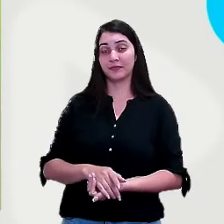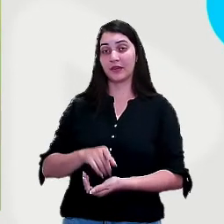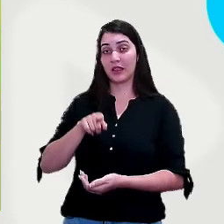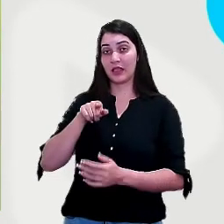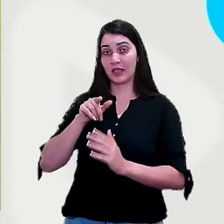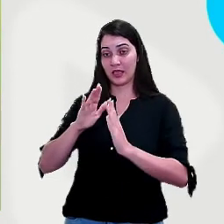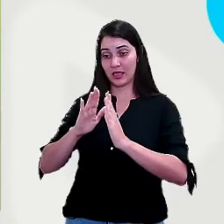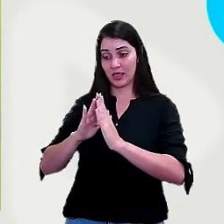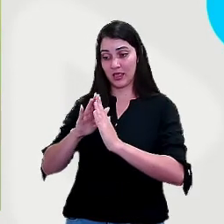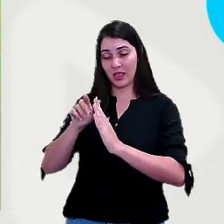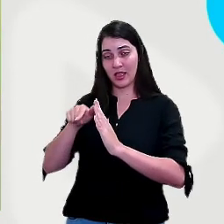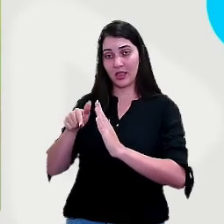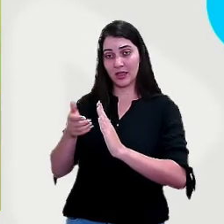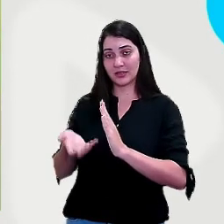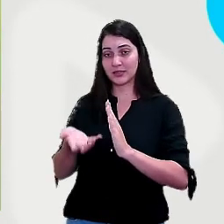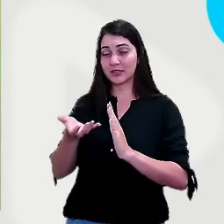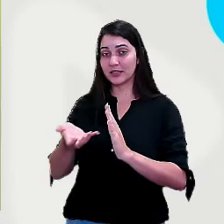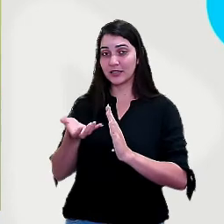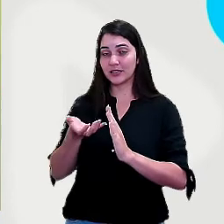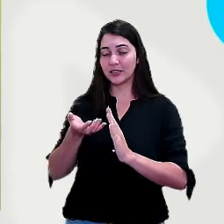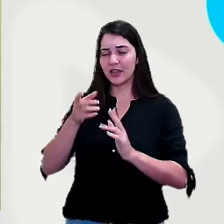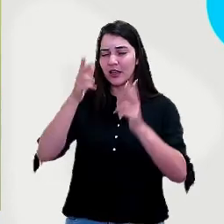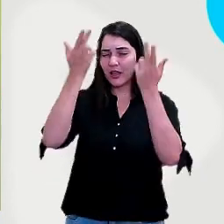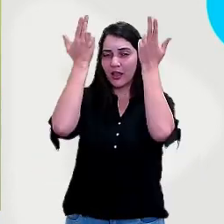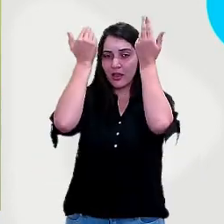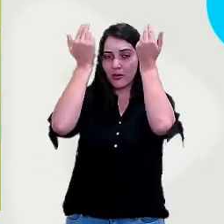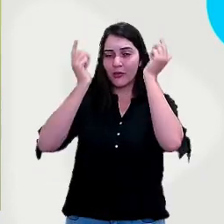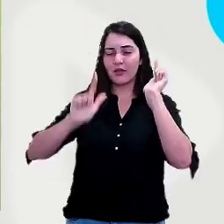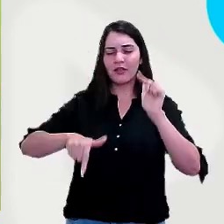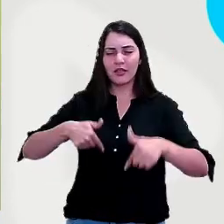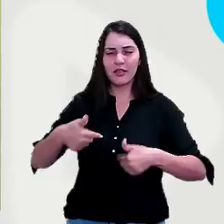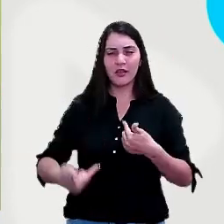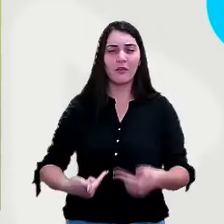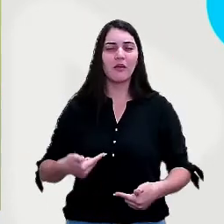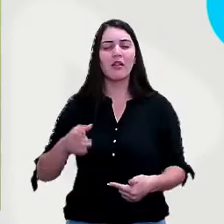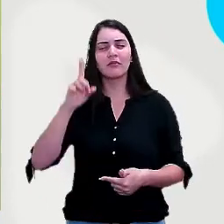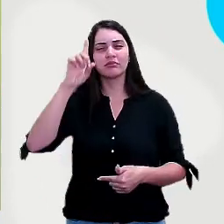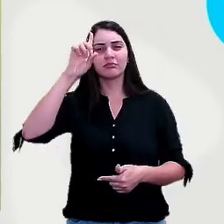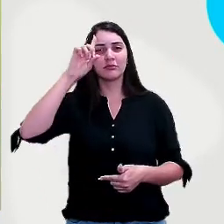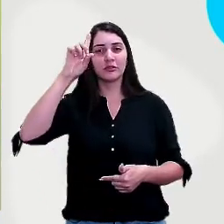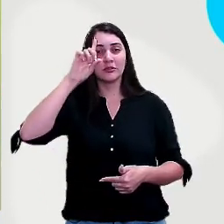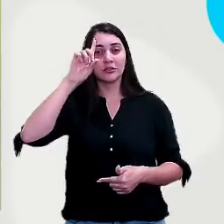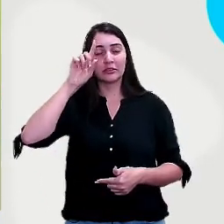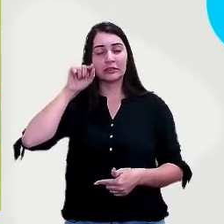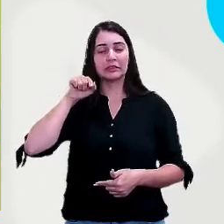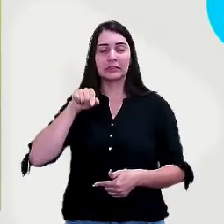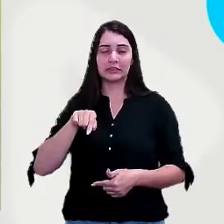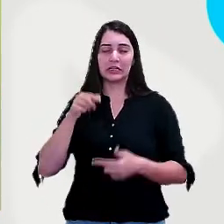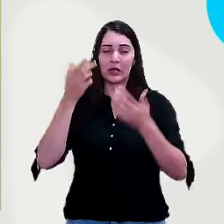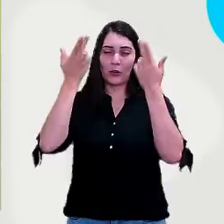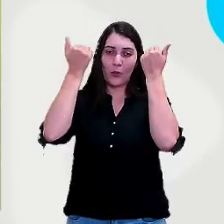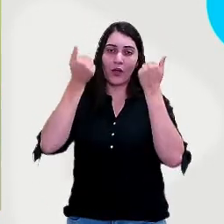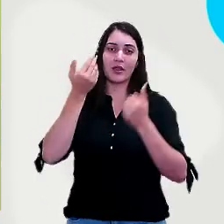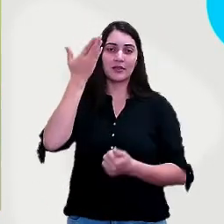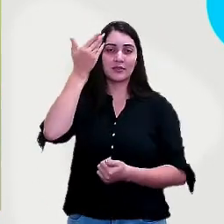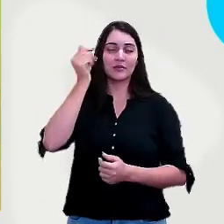Na sua casa querida, a coelha trabalhava todo dia. De uma coisa ela bem